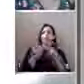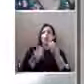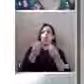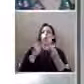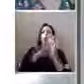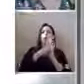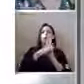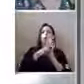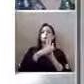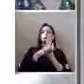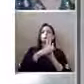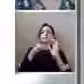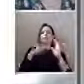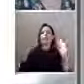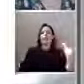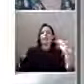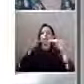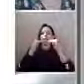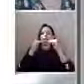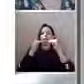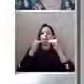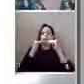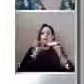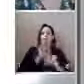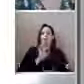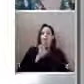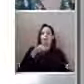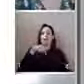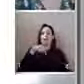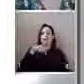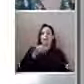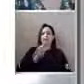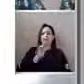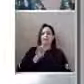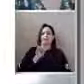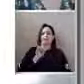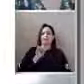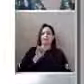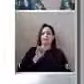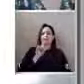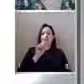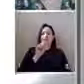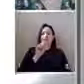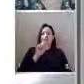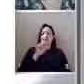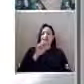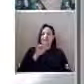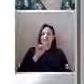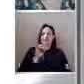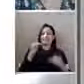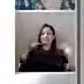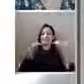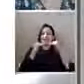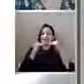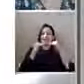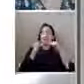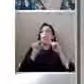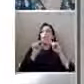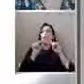de equivalência, né, para chegar a uma equivalência funcional que possa dar conta de responder